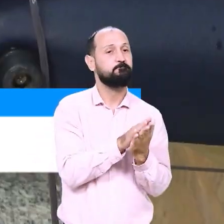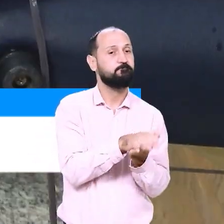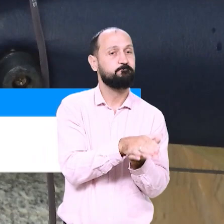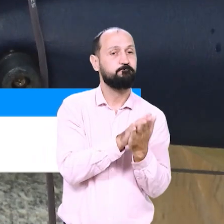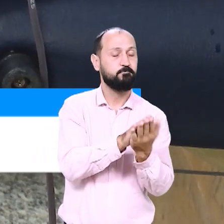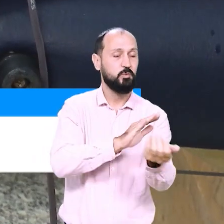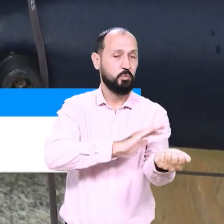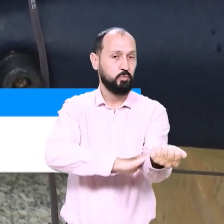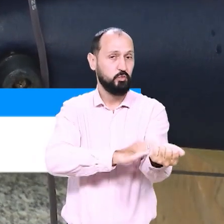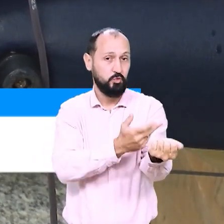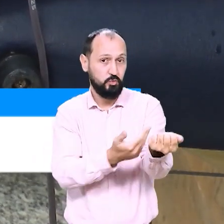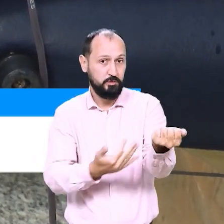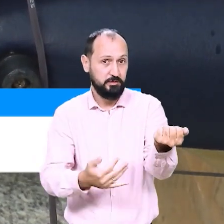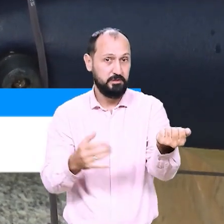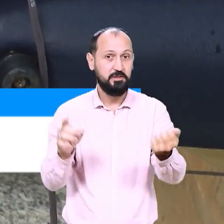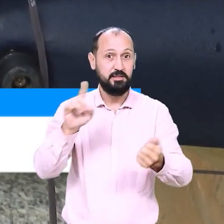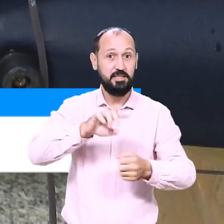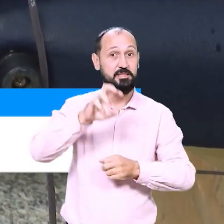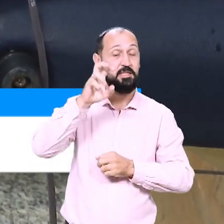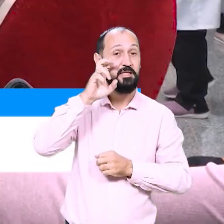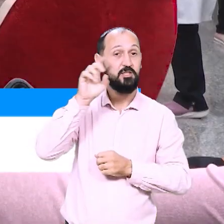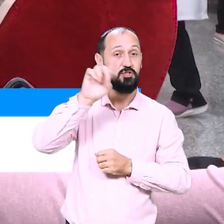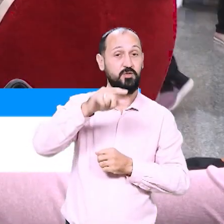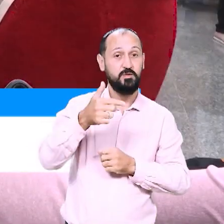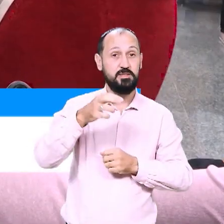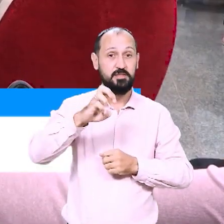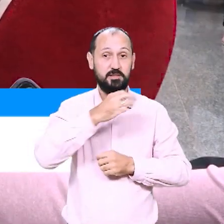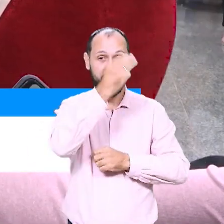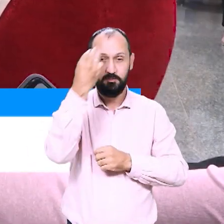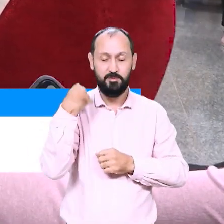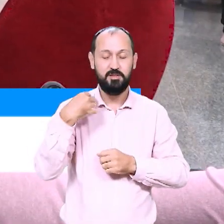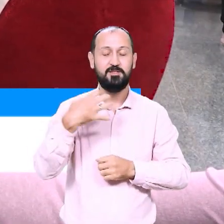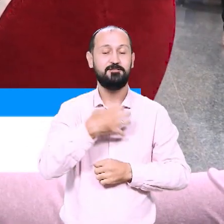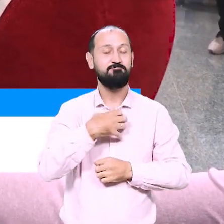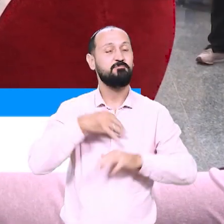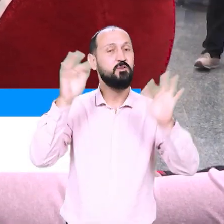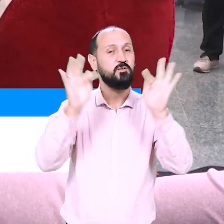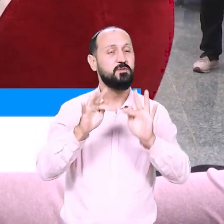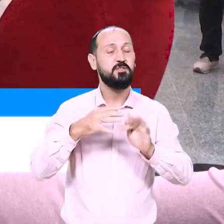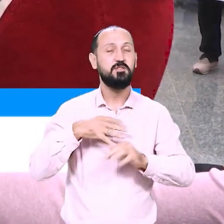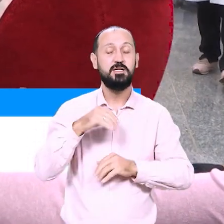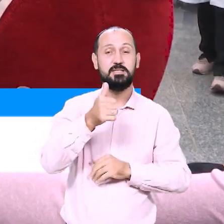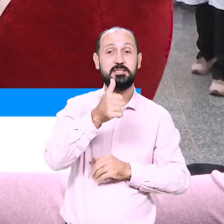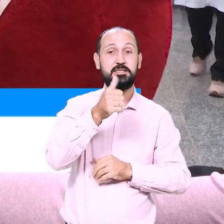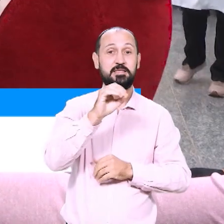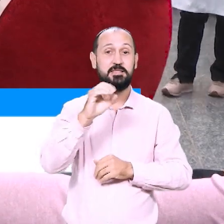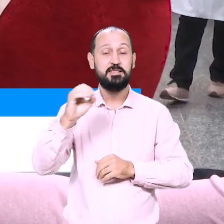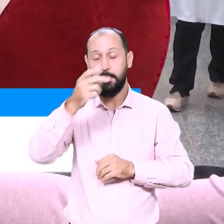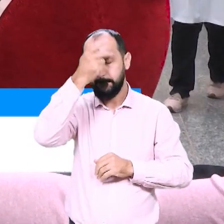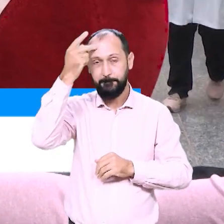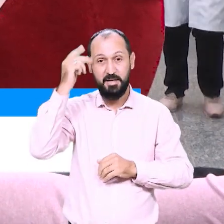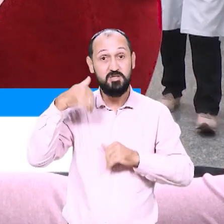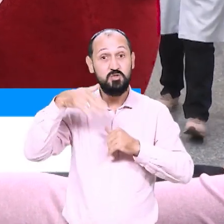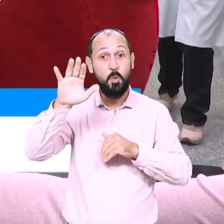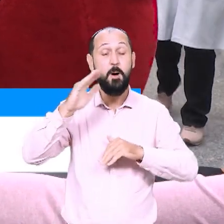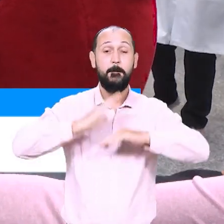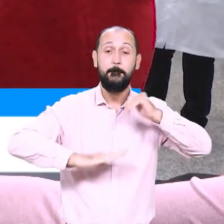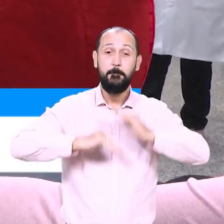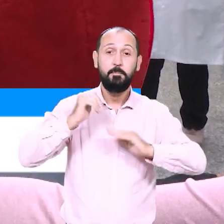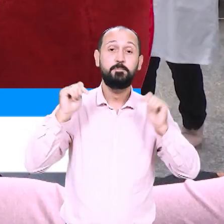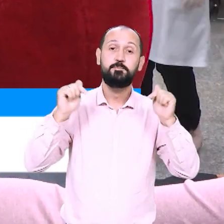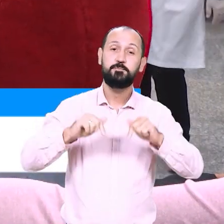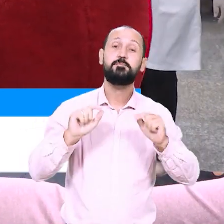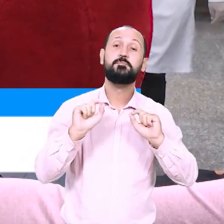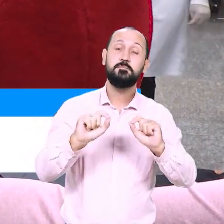sangue nesta quinta-feira, 25 de maio. Estamos muito felizes porque superou as expectativas, nós temos mais de 100 pessoas, mais de